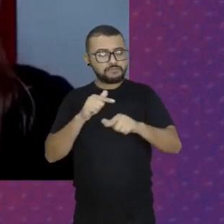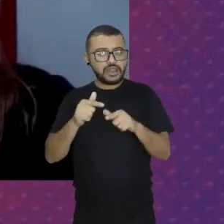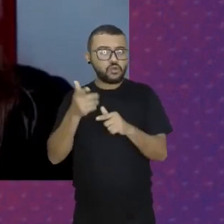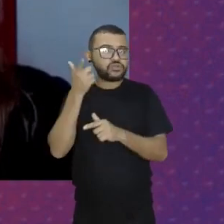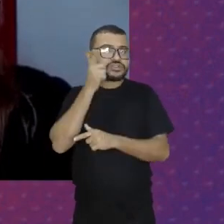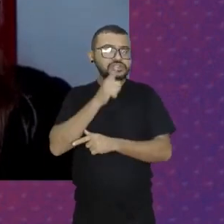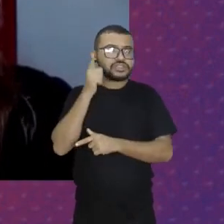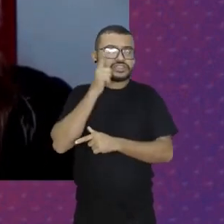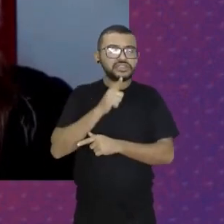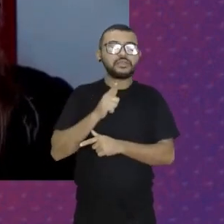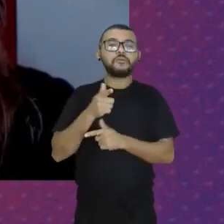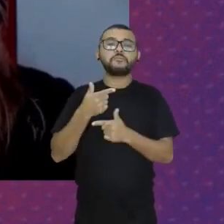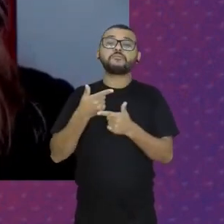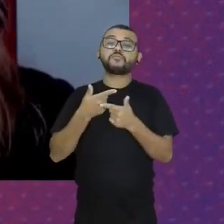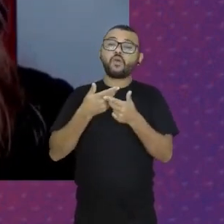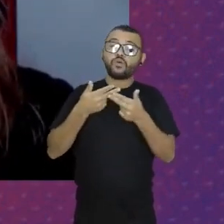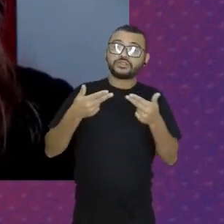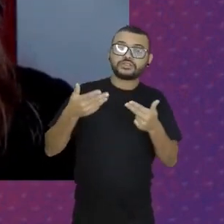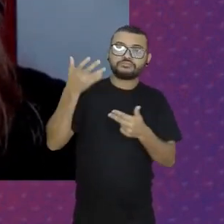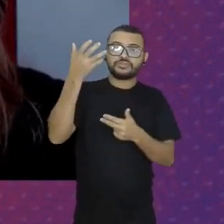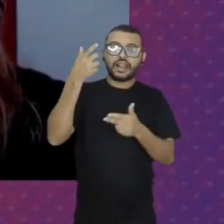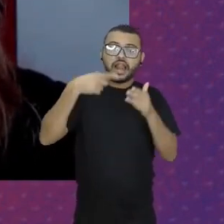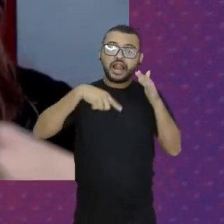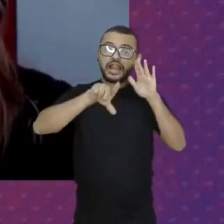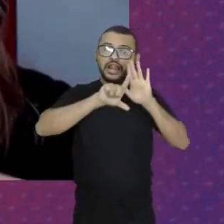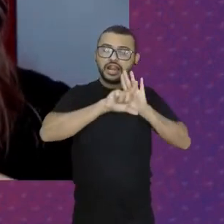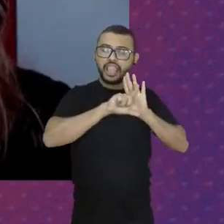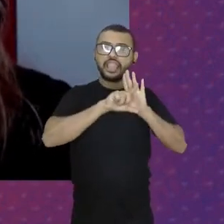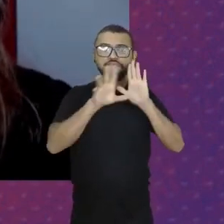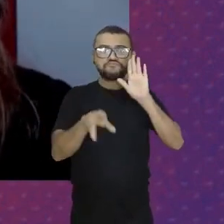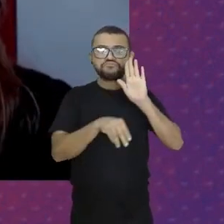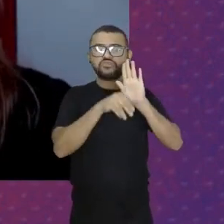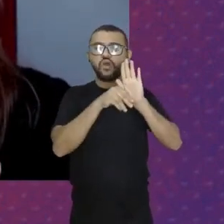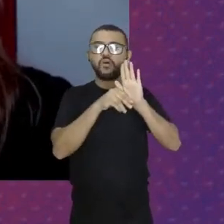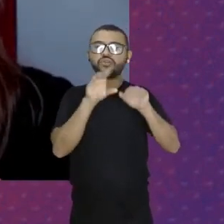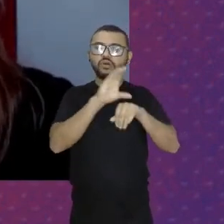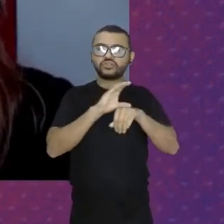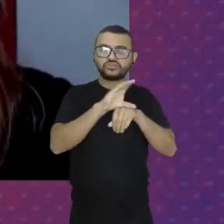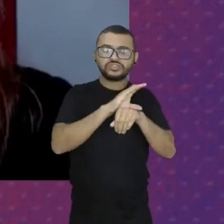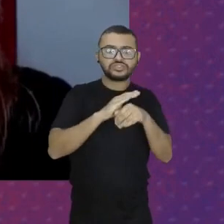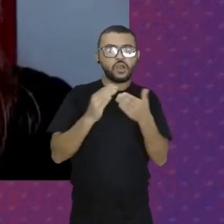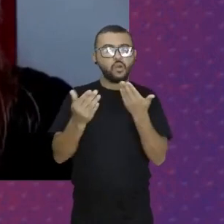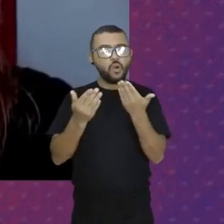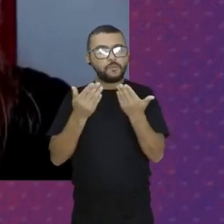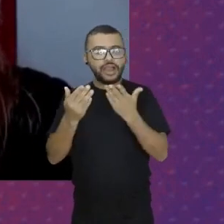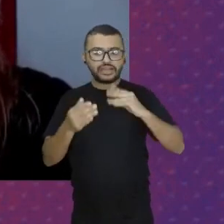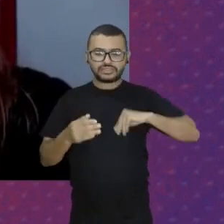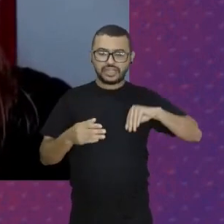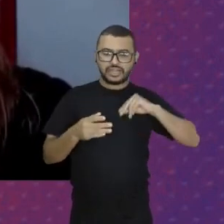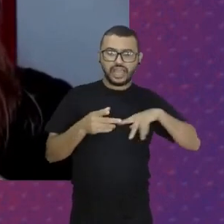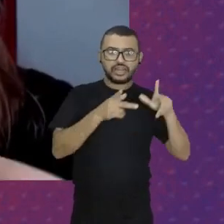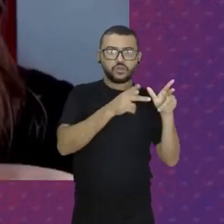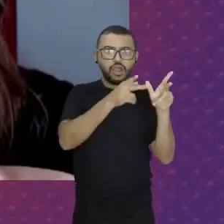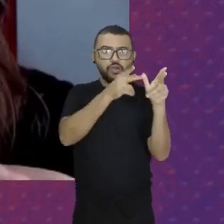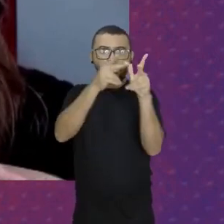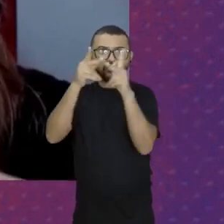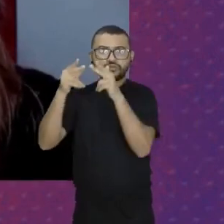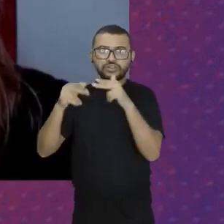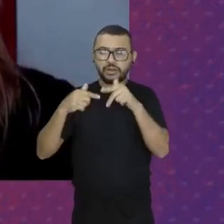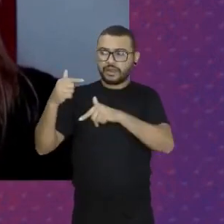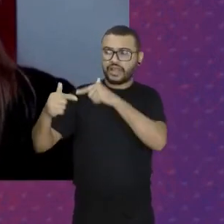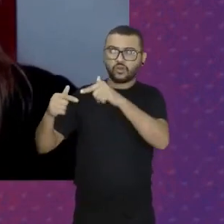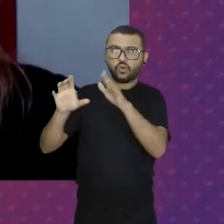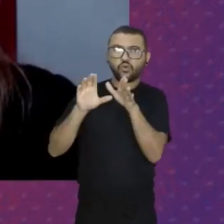garantido a emenda constitucional para equiparar os direitos do conjunto dos trabalhadores, da